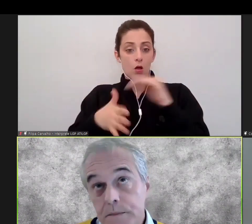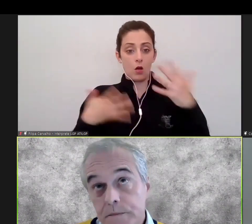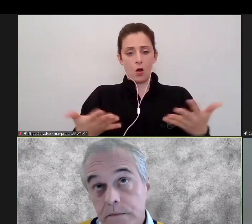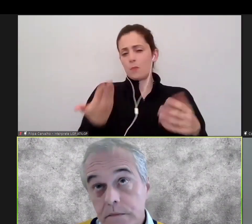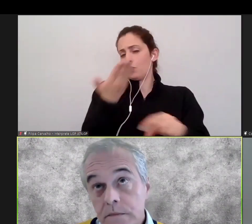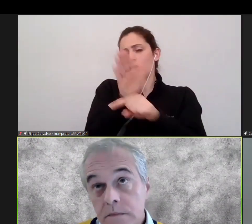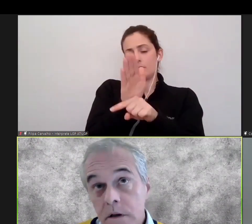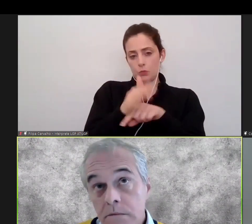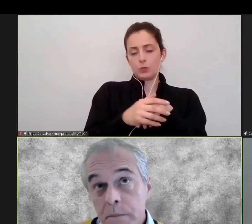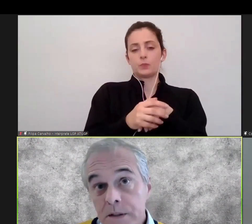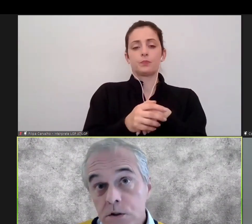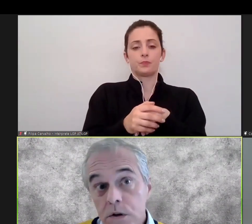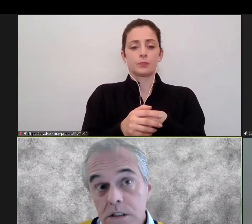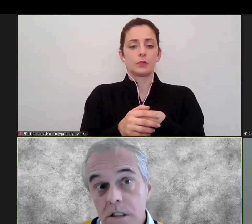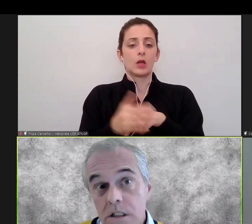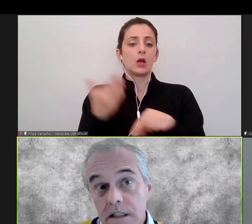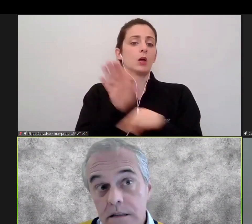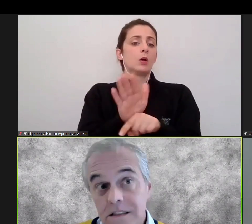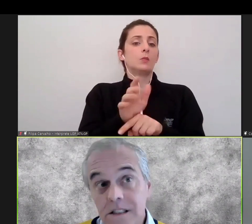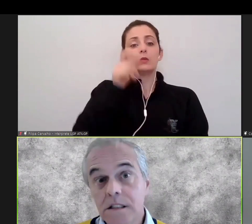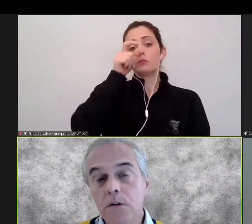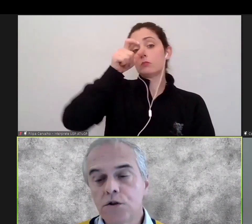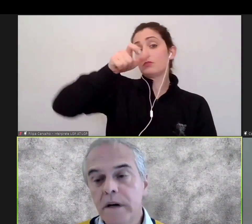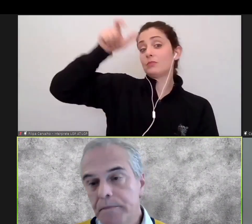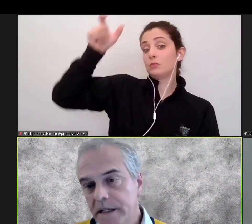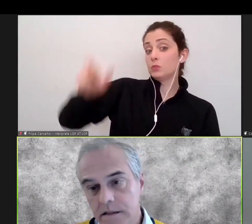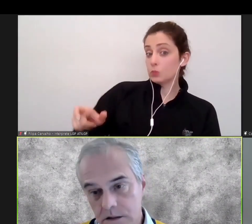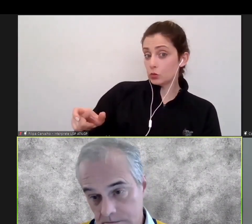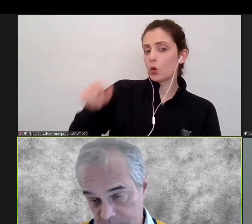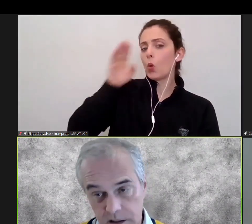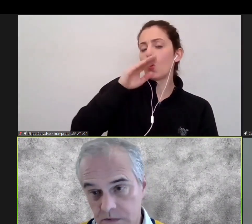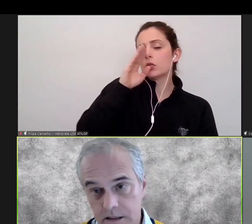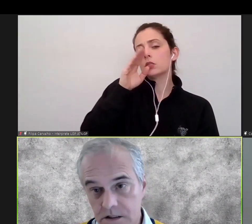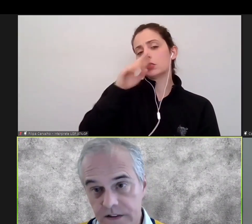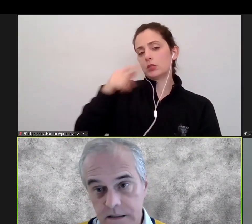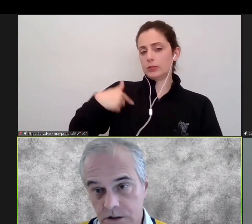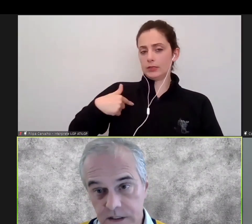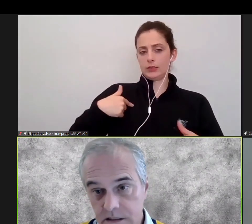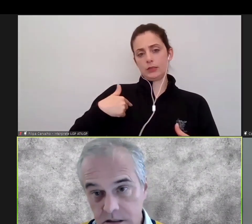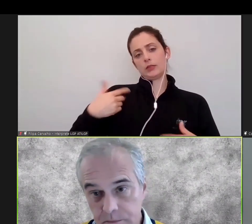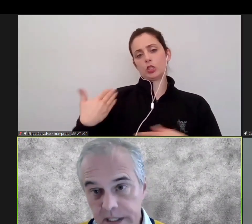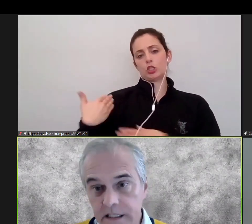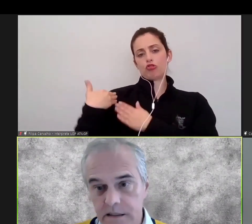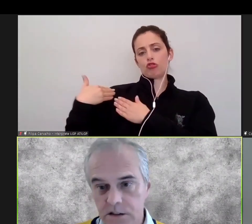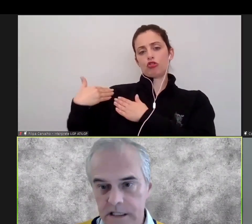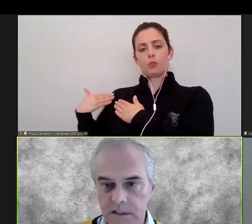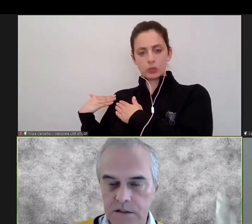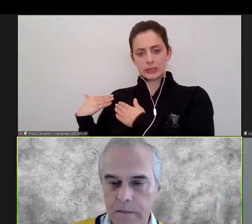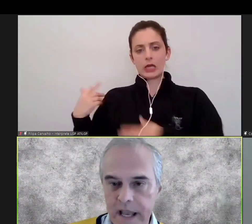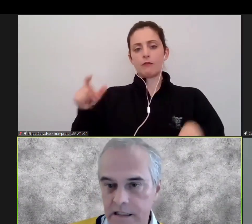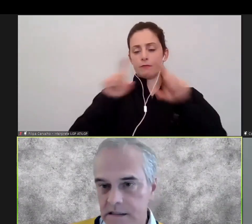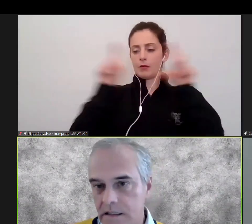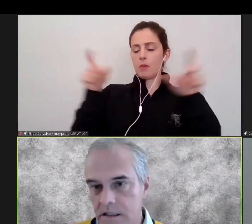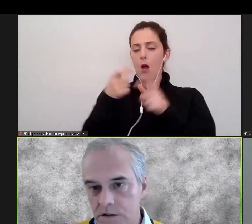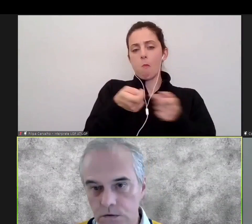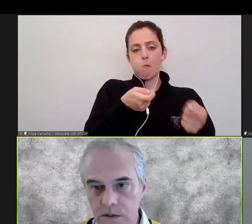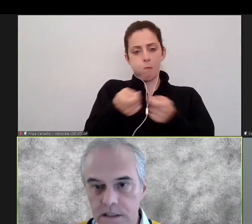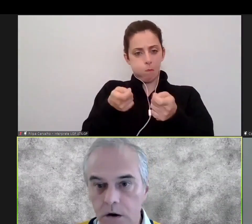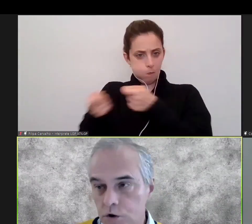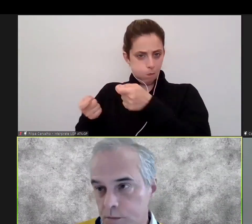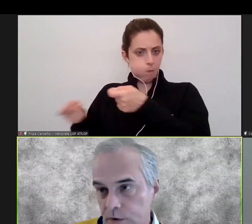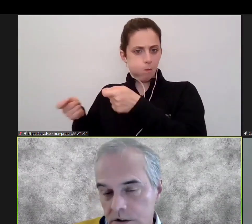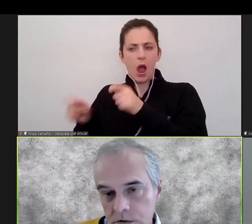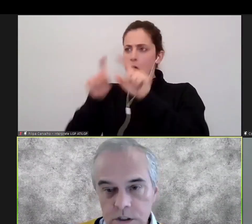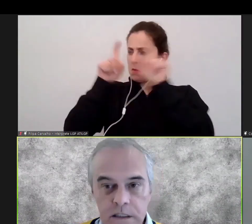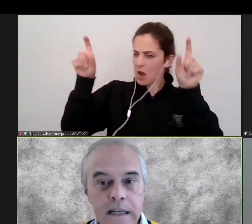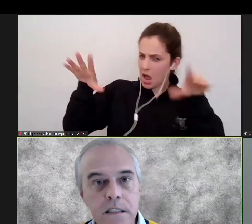exemplo, uma pessoa que esteja na gestão de uma empresa. Falamos aqui diversas vezes de empresas, se elas são abertas a isso ou não são,